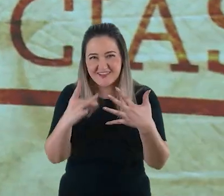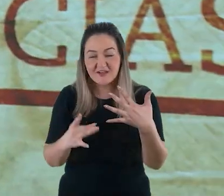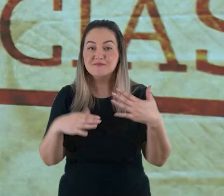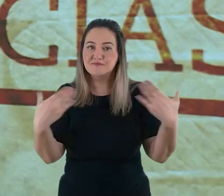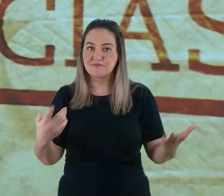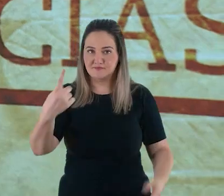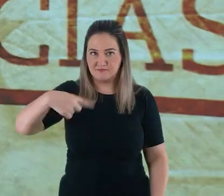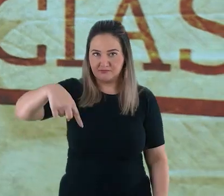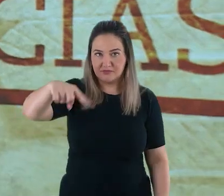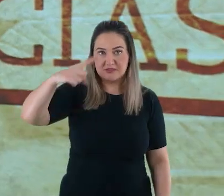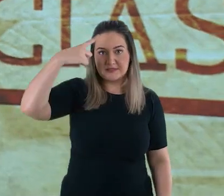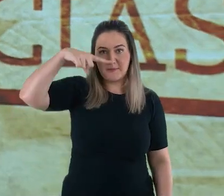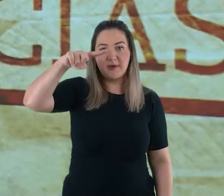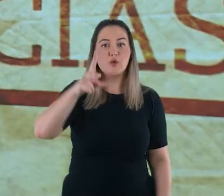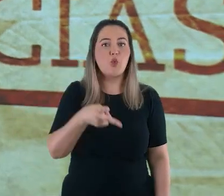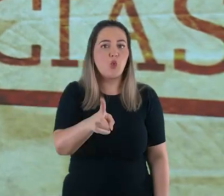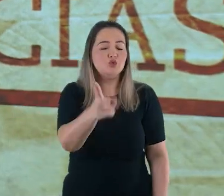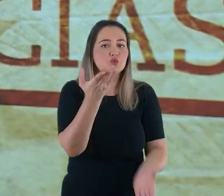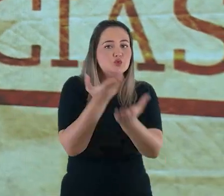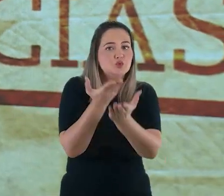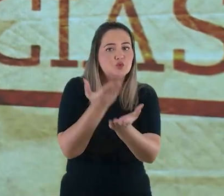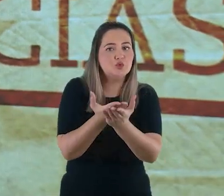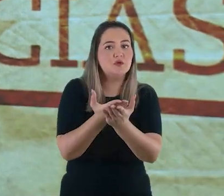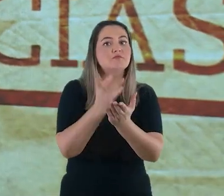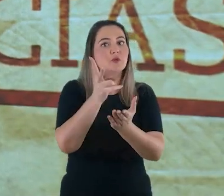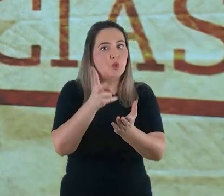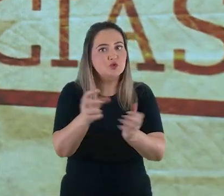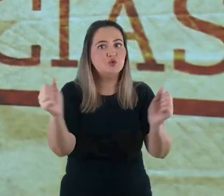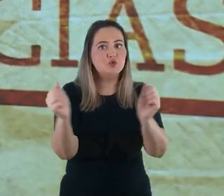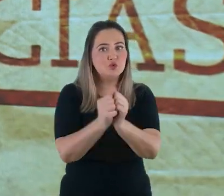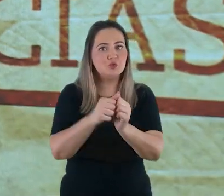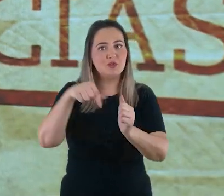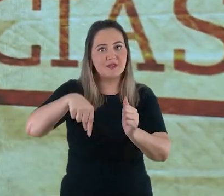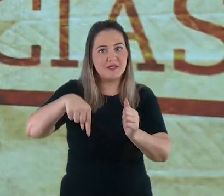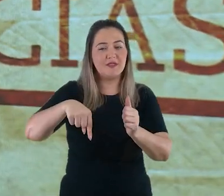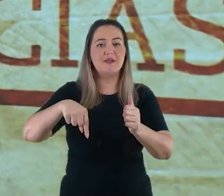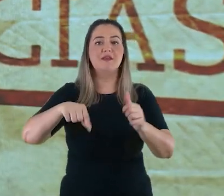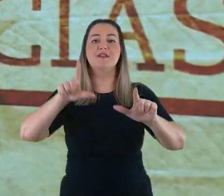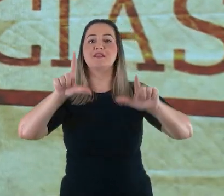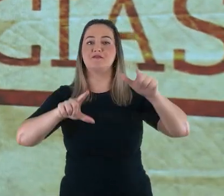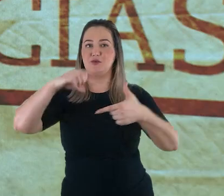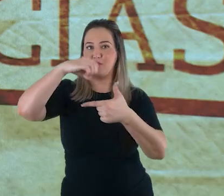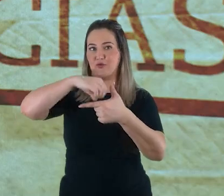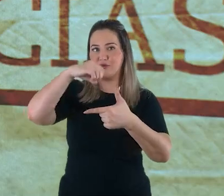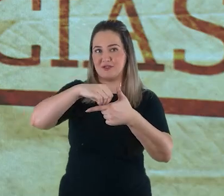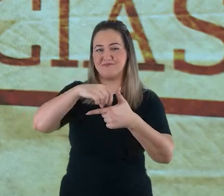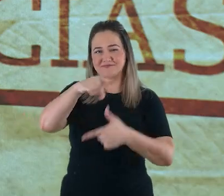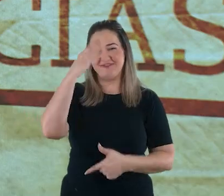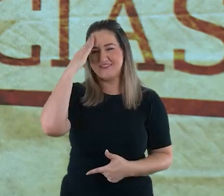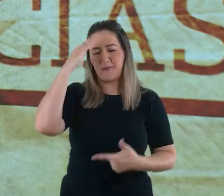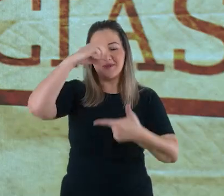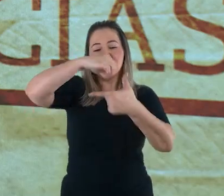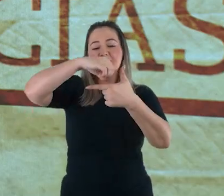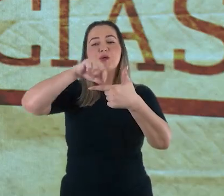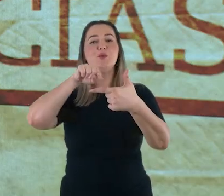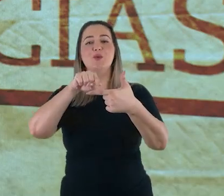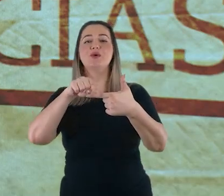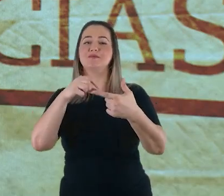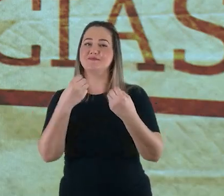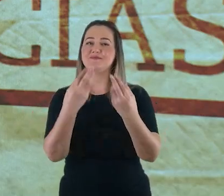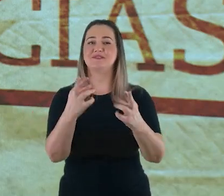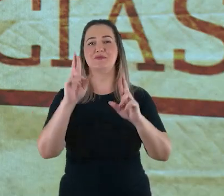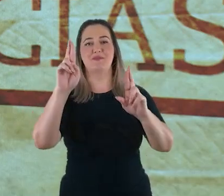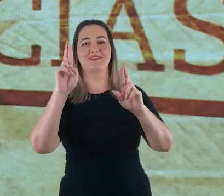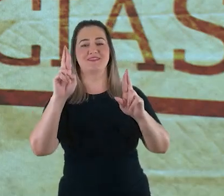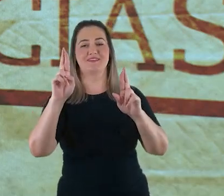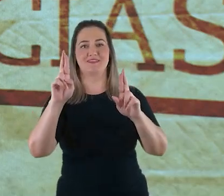semana que vem, não perca o nosso encontro, sempre aqui na TV Novo Tempo. E você sabe, a TV Novo Tempo é o canal